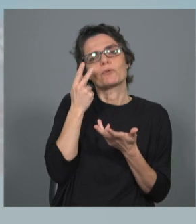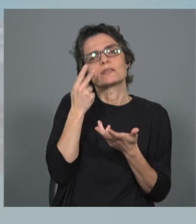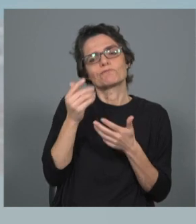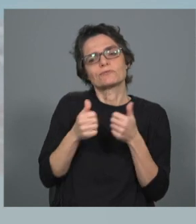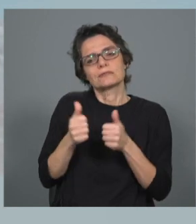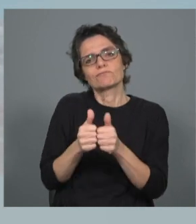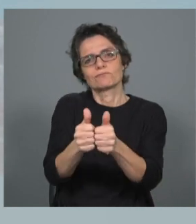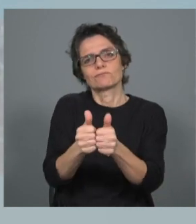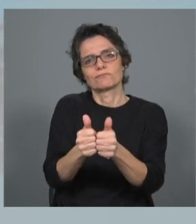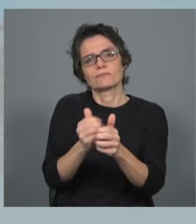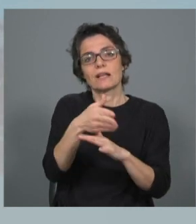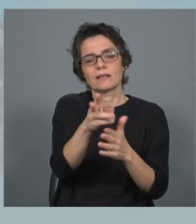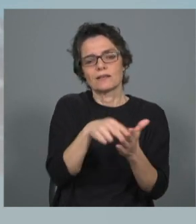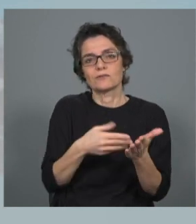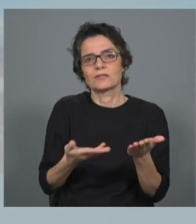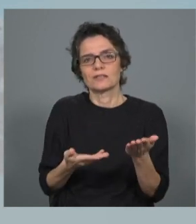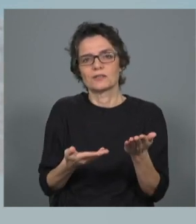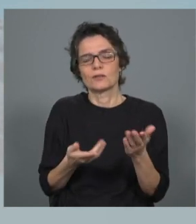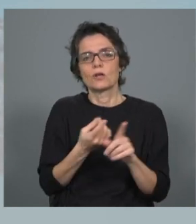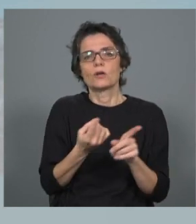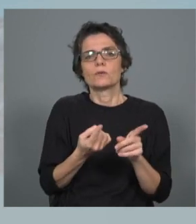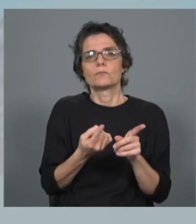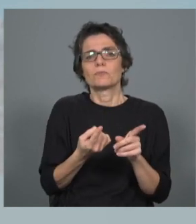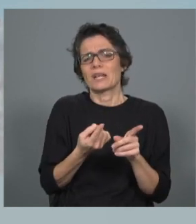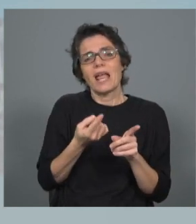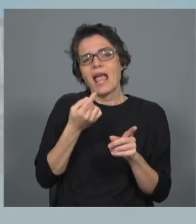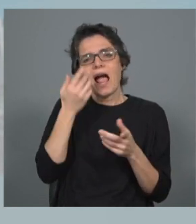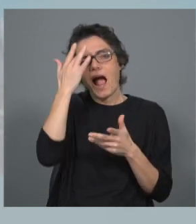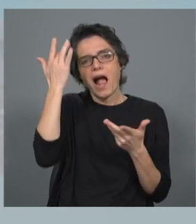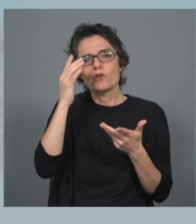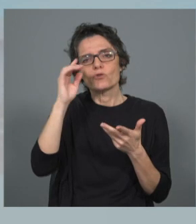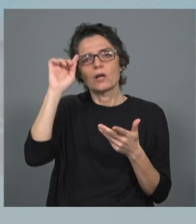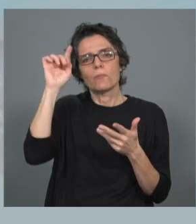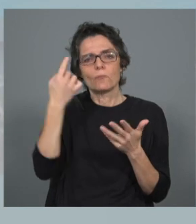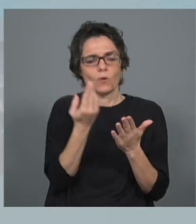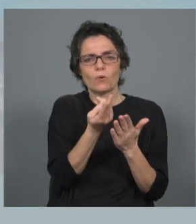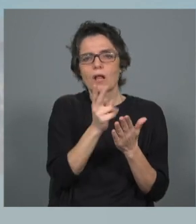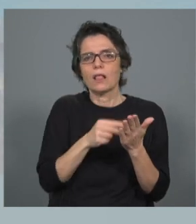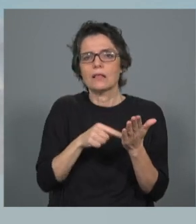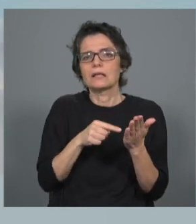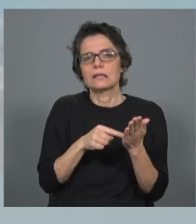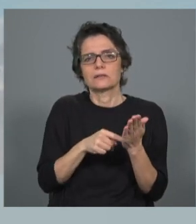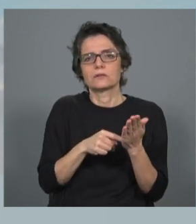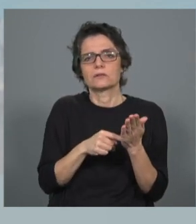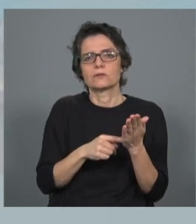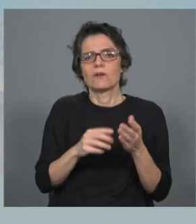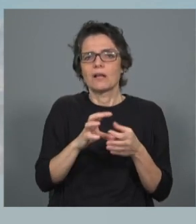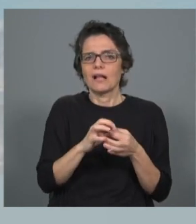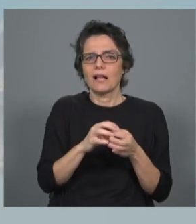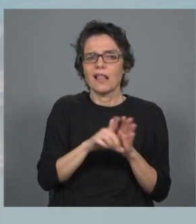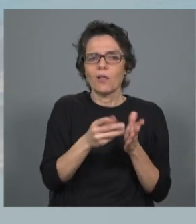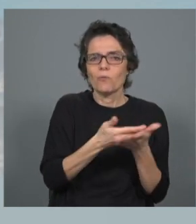essa, não estará sujeita às leis do mercado, porque muitos dos grandes livros ao longo da história não